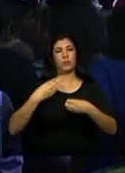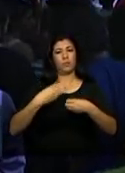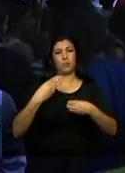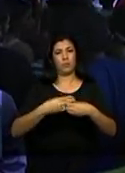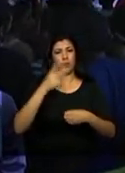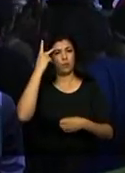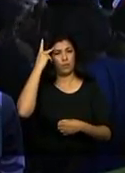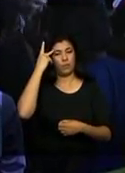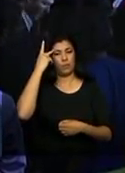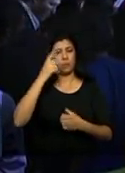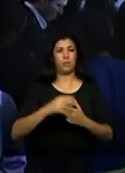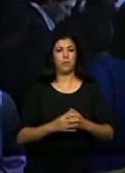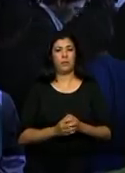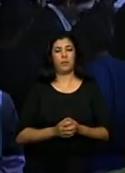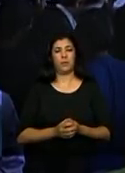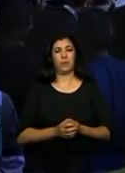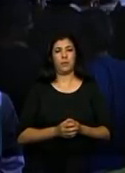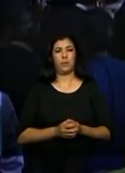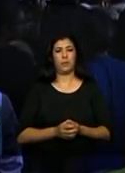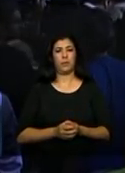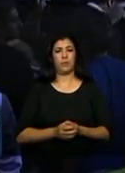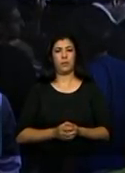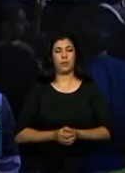município de São Paulo.